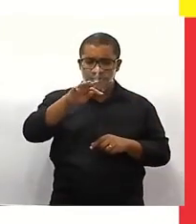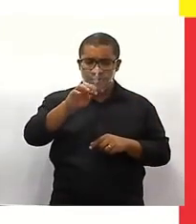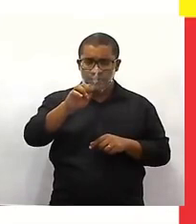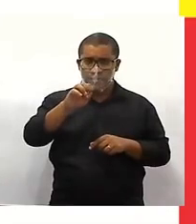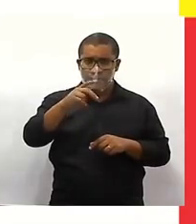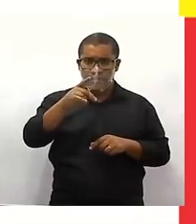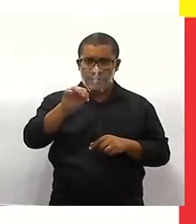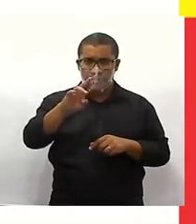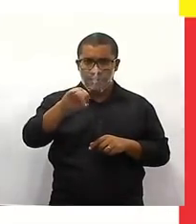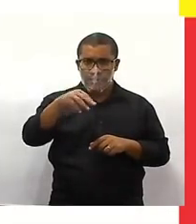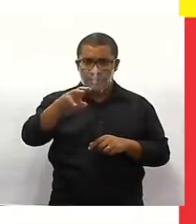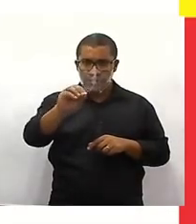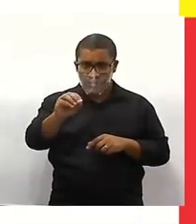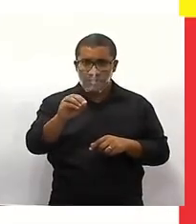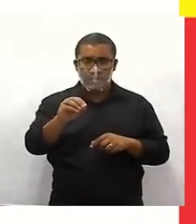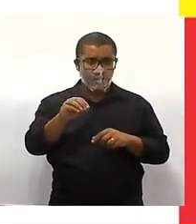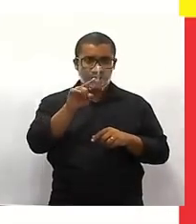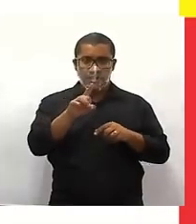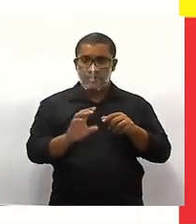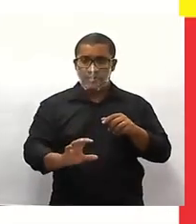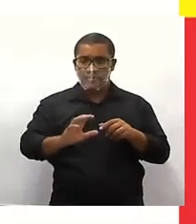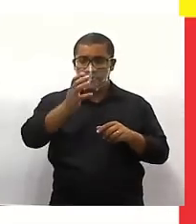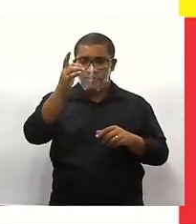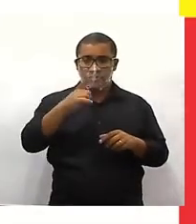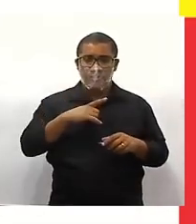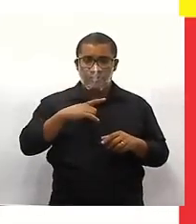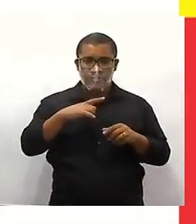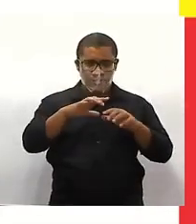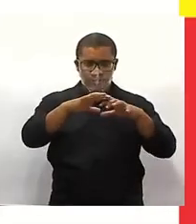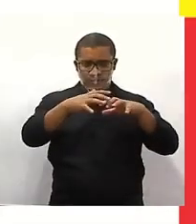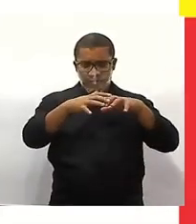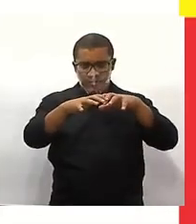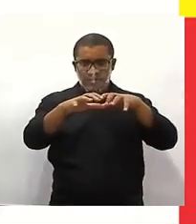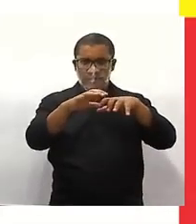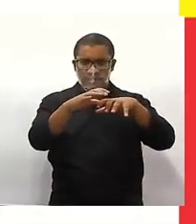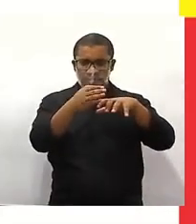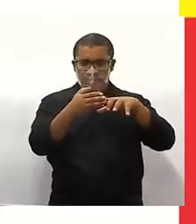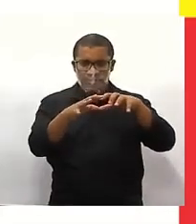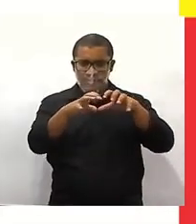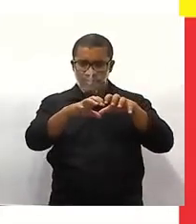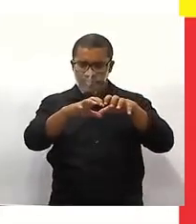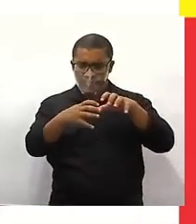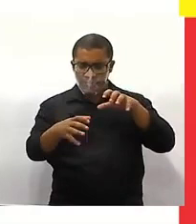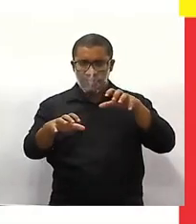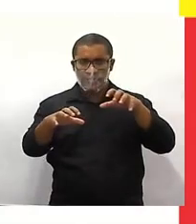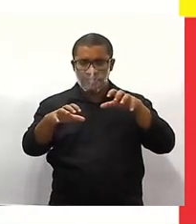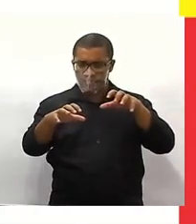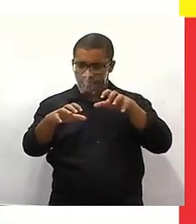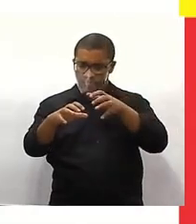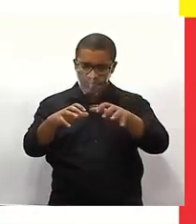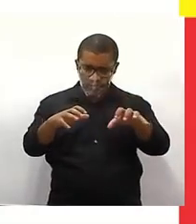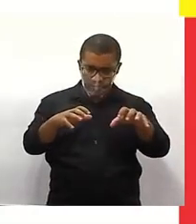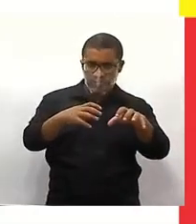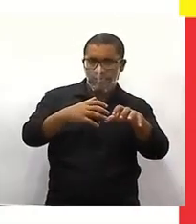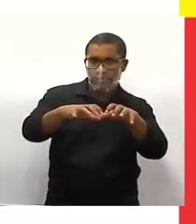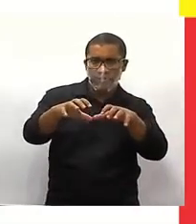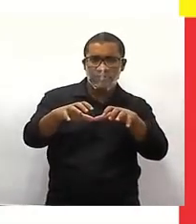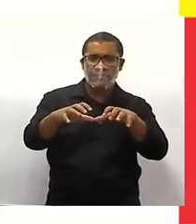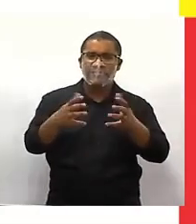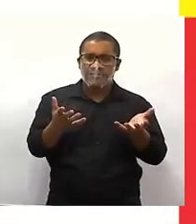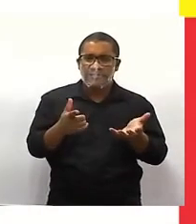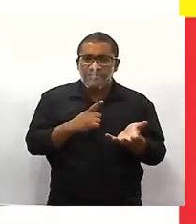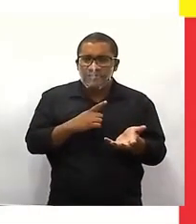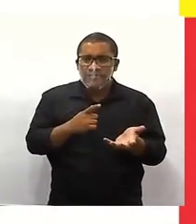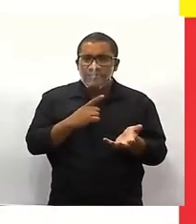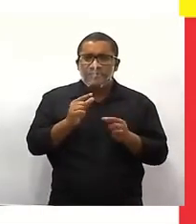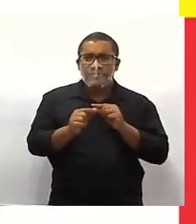erosão, causando os sedimentos. E esses sedimentos foram transportados. Então isso significa